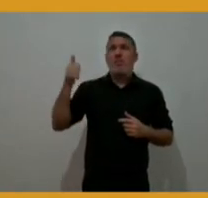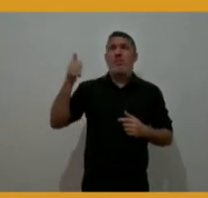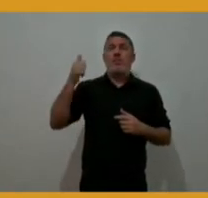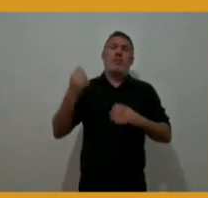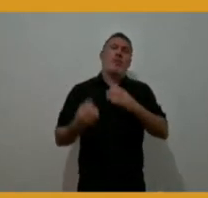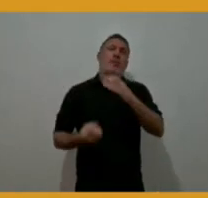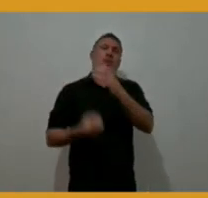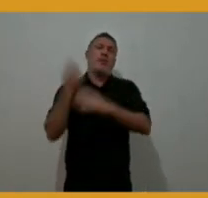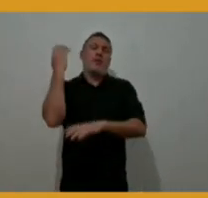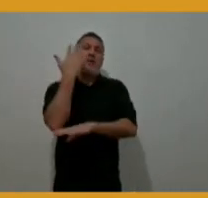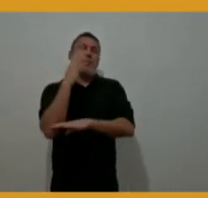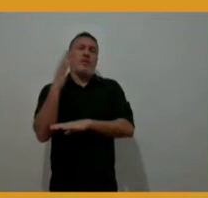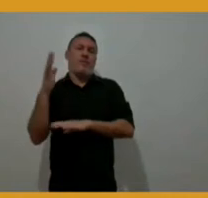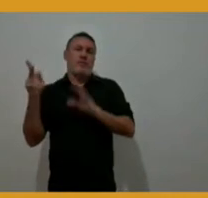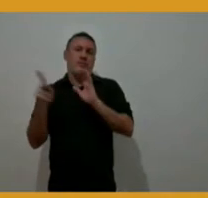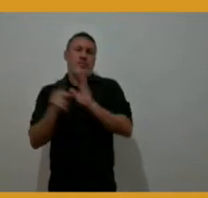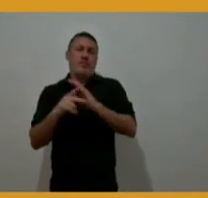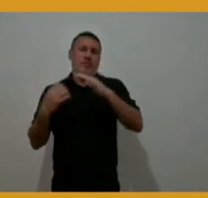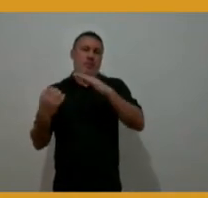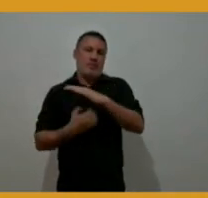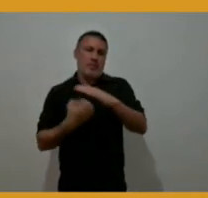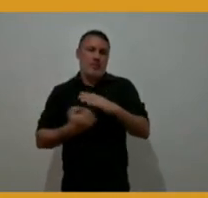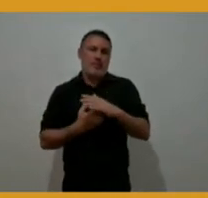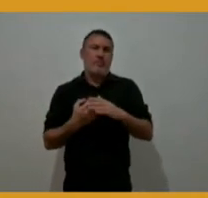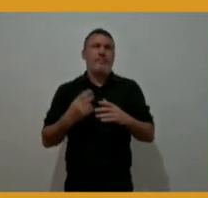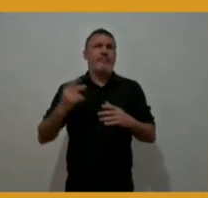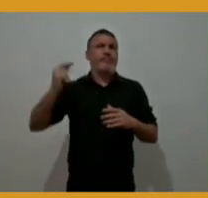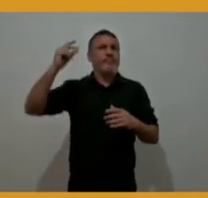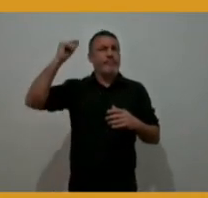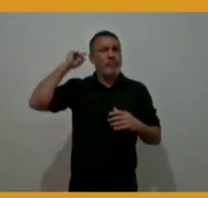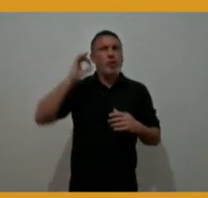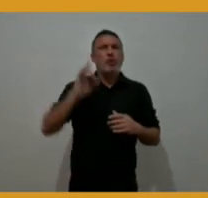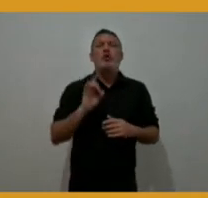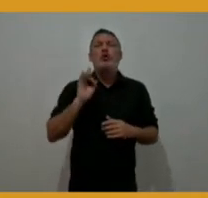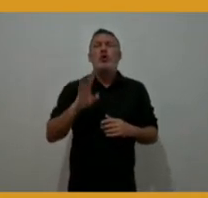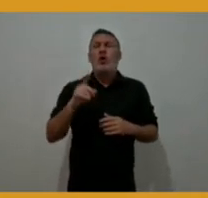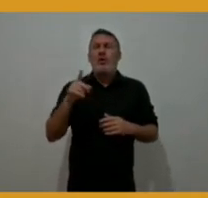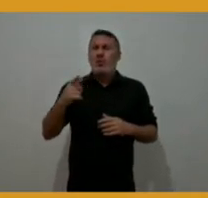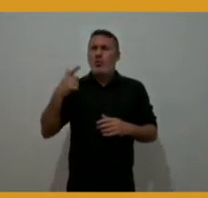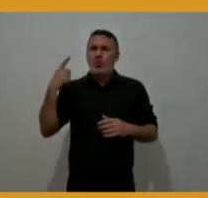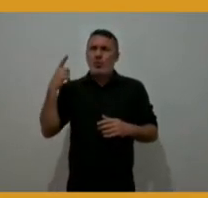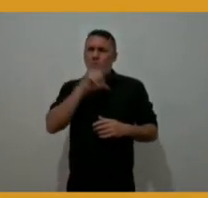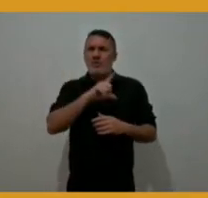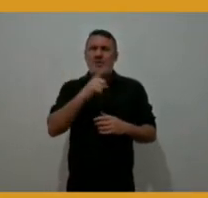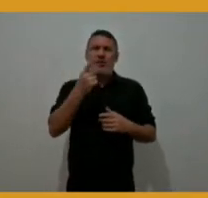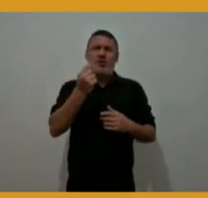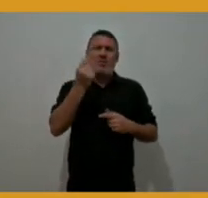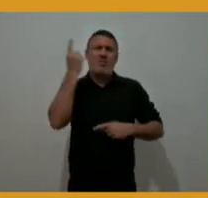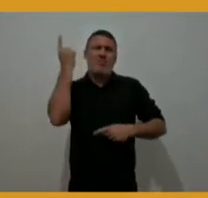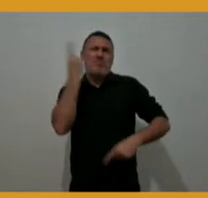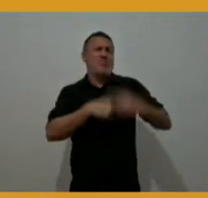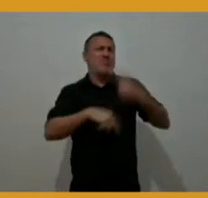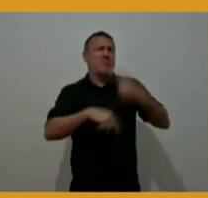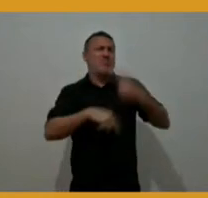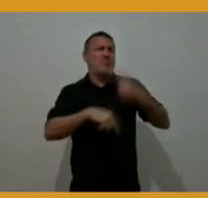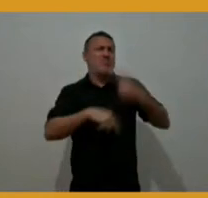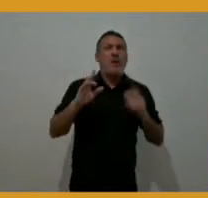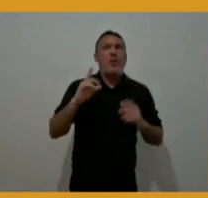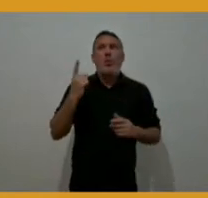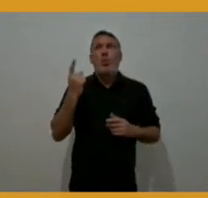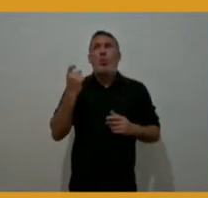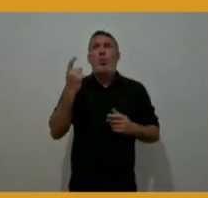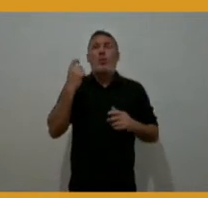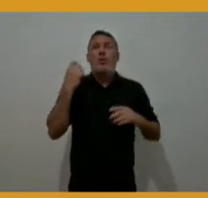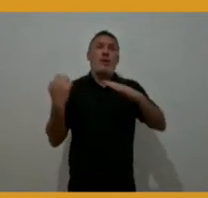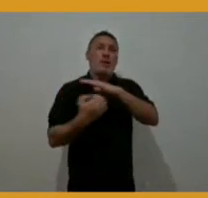empresa. O empreendimento não só foi um sucesso econômico, ela foi a única empresa do setor